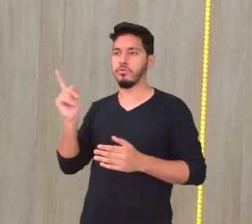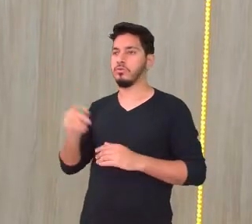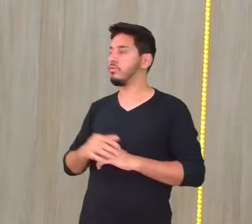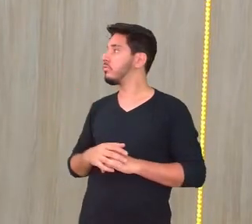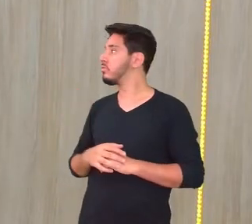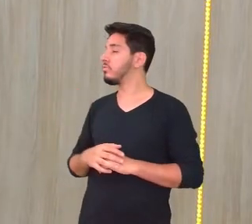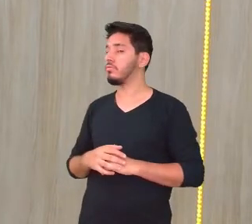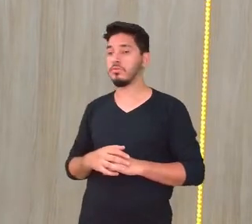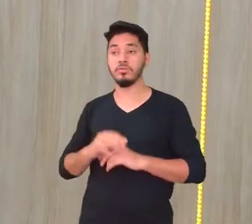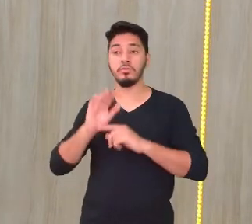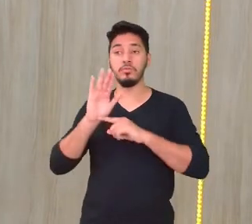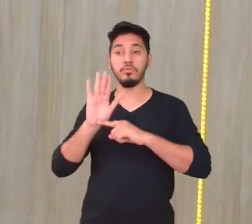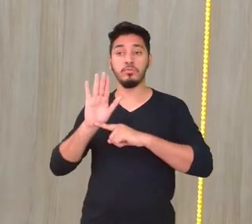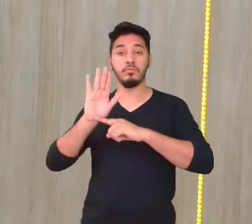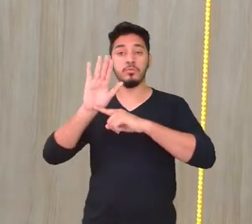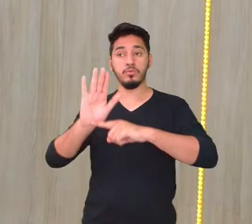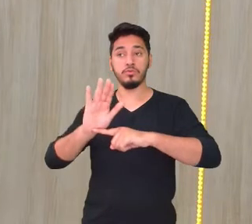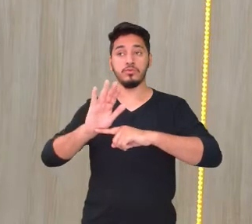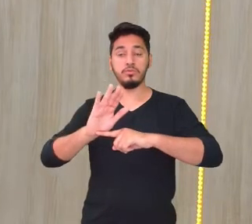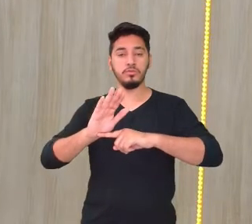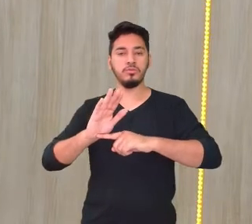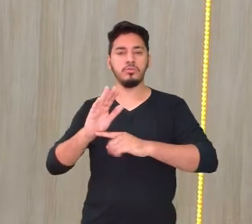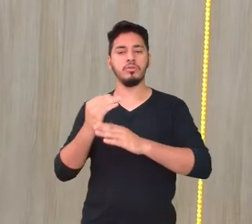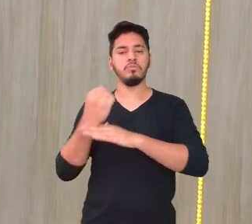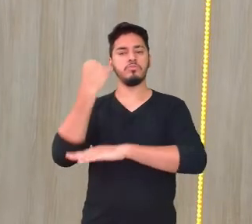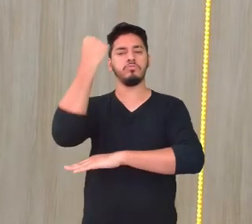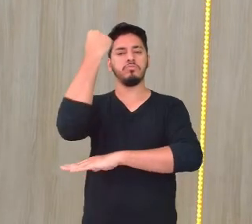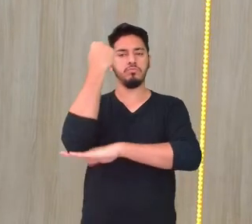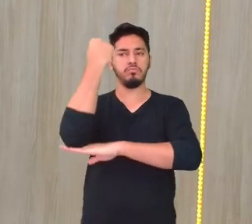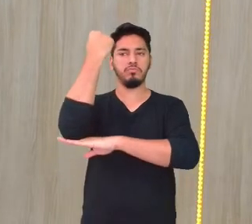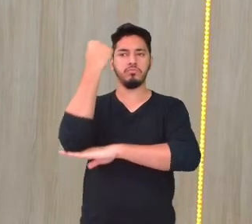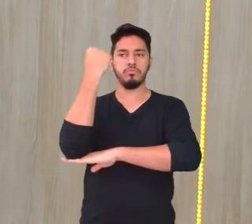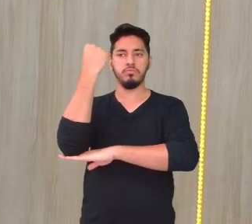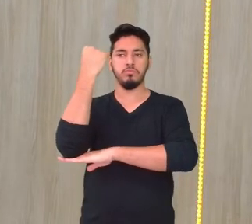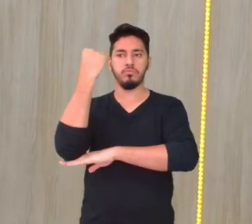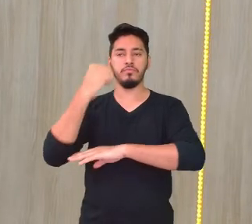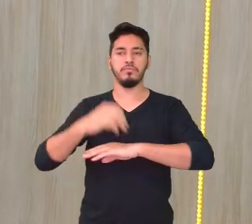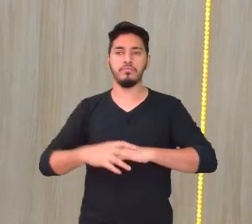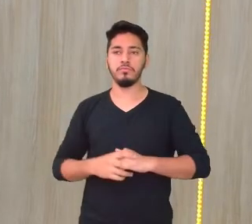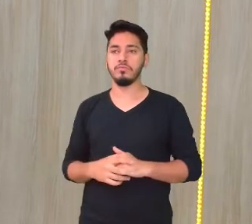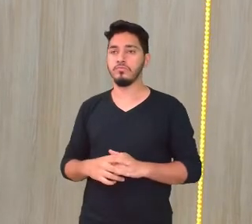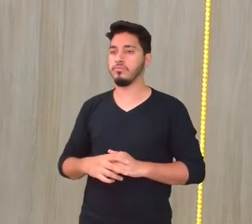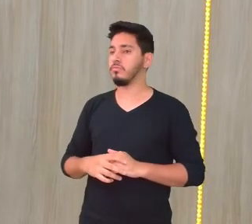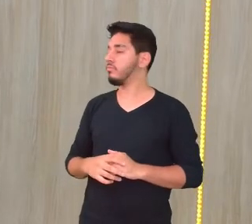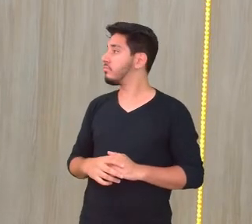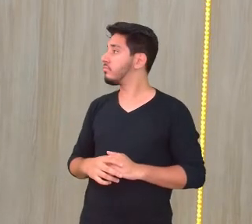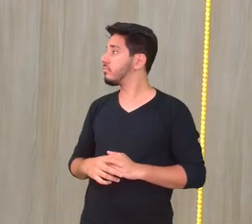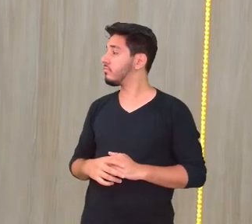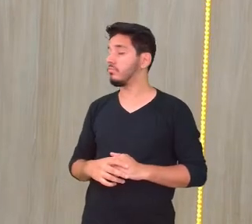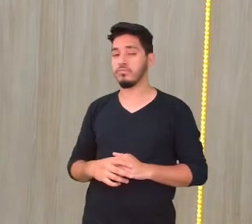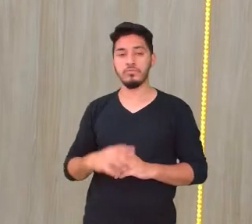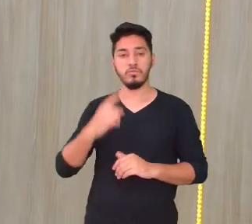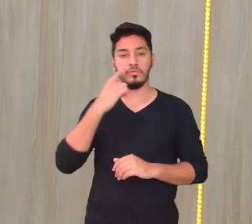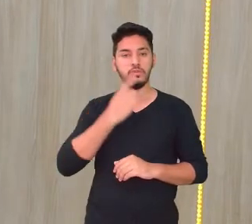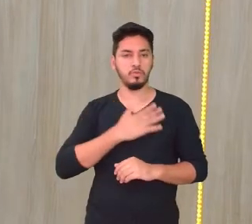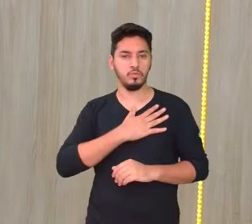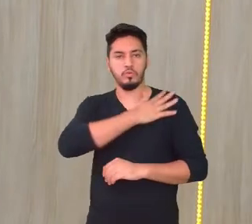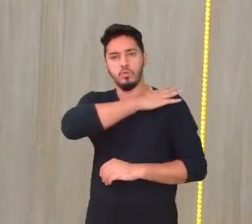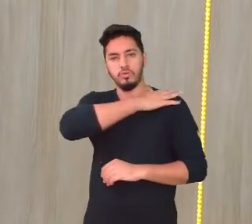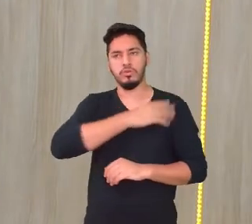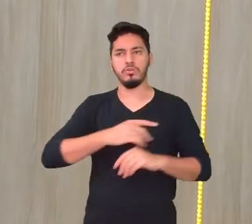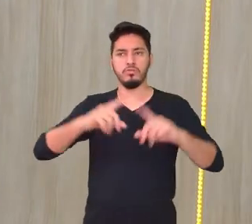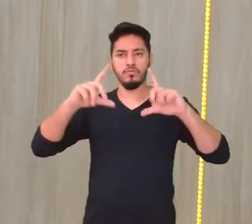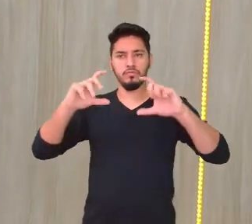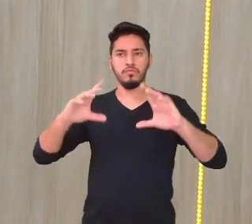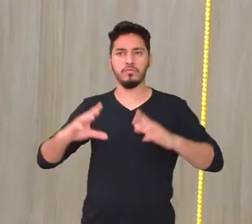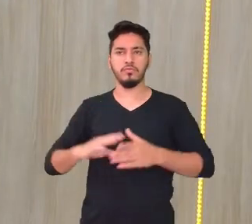da época mostrando a resistência, né, de Dunkirk, aqui, ó, observe aqui, ó, os soldados, né.